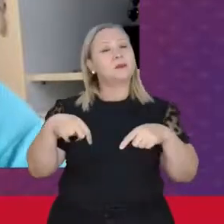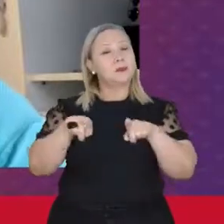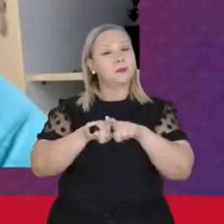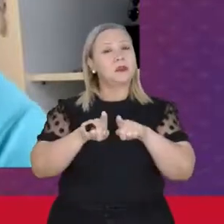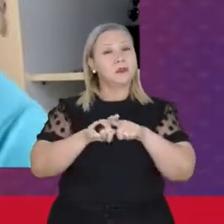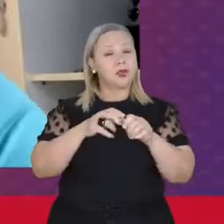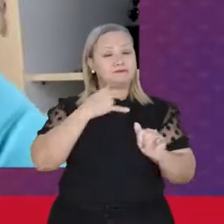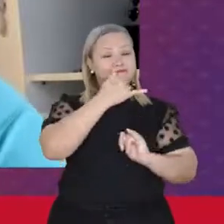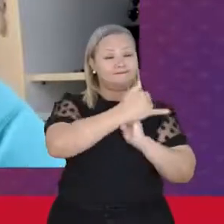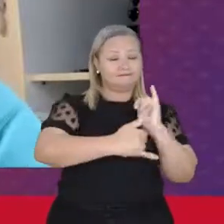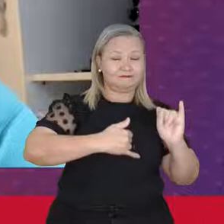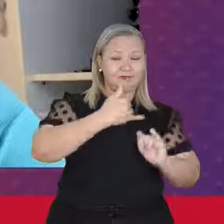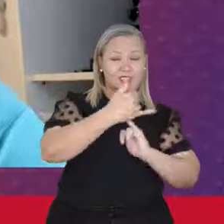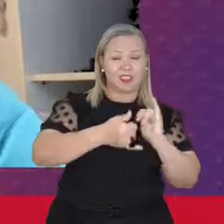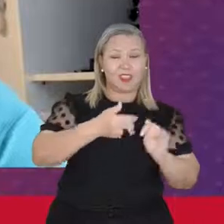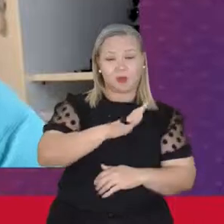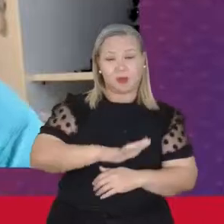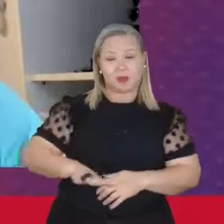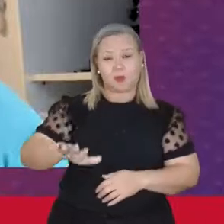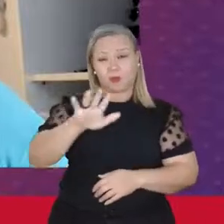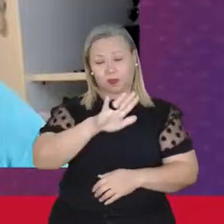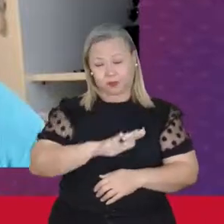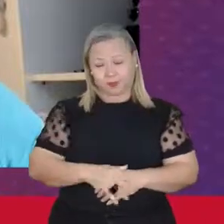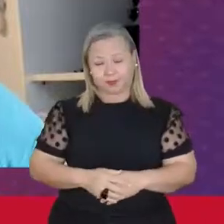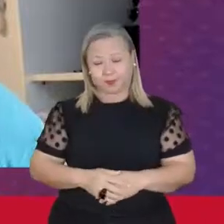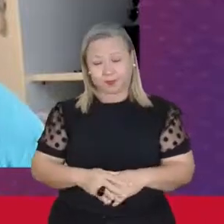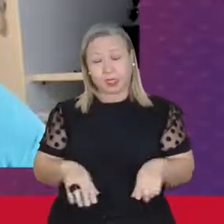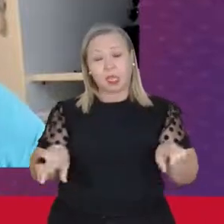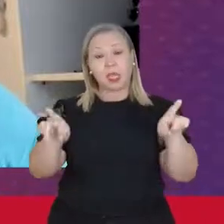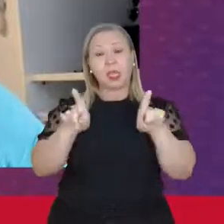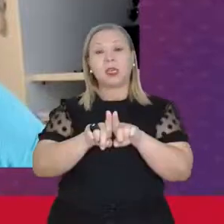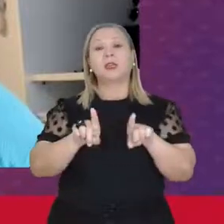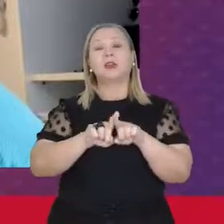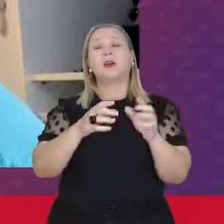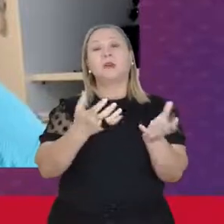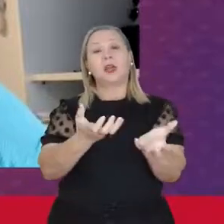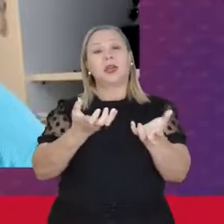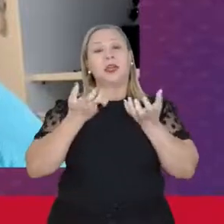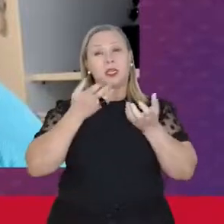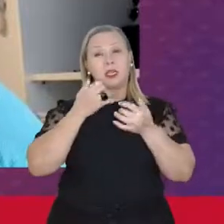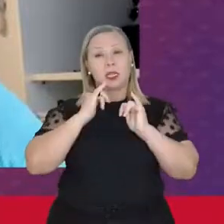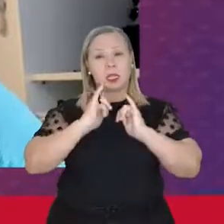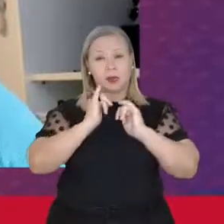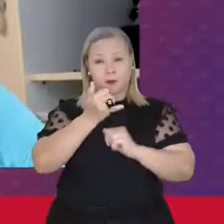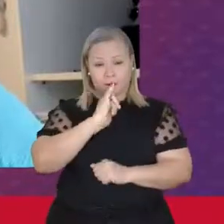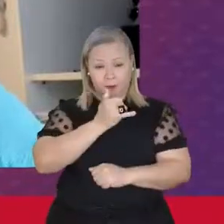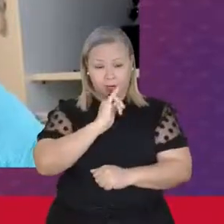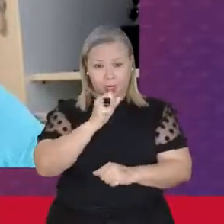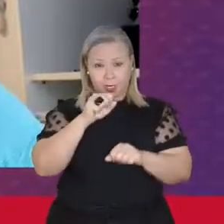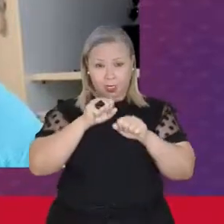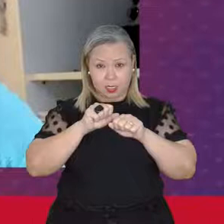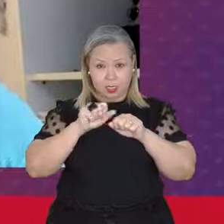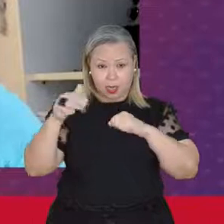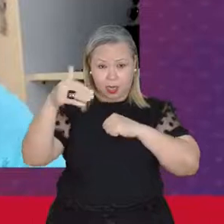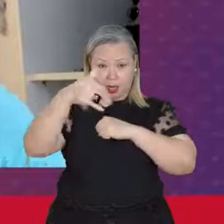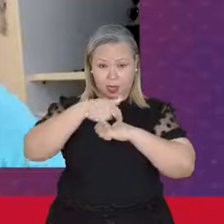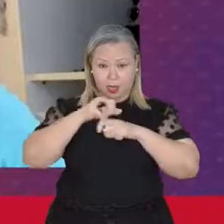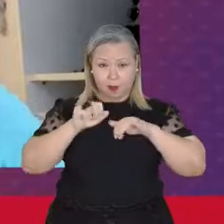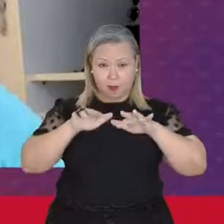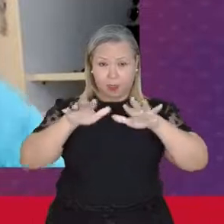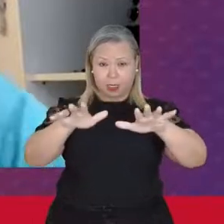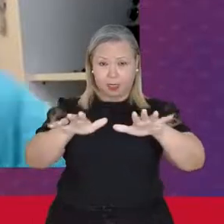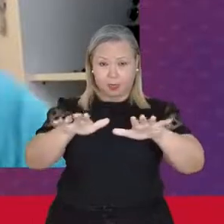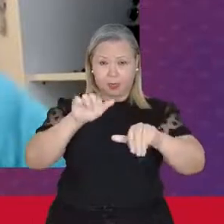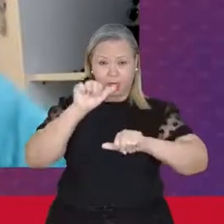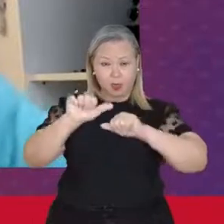todos, né? Inclusive, eu queria aqui dizer que a pandemia, inclusive, acentuou, né, tornou